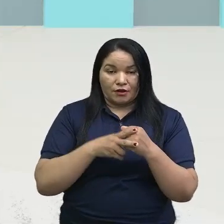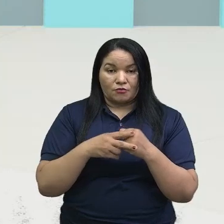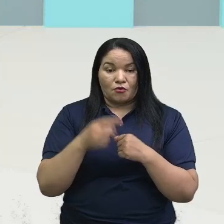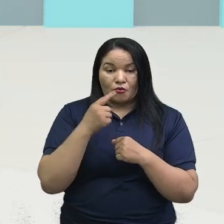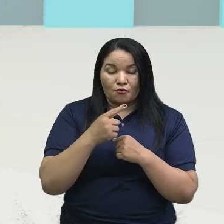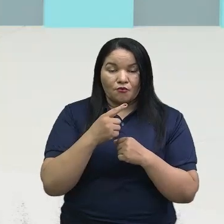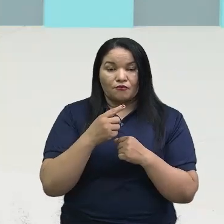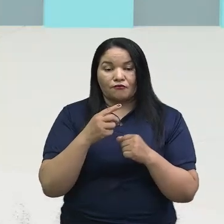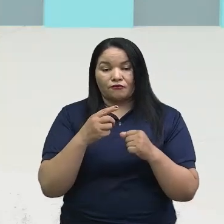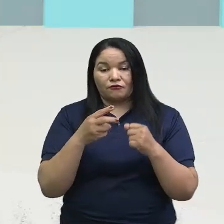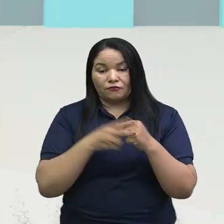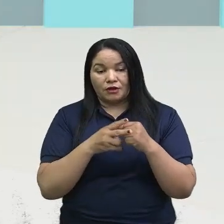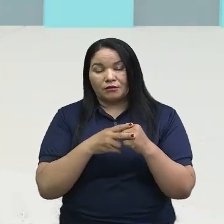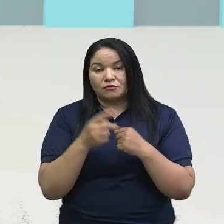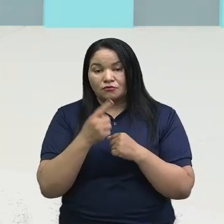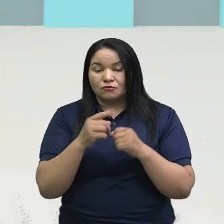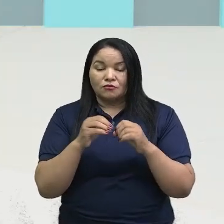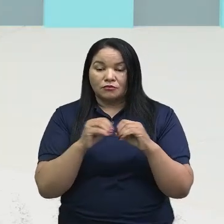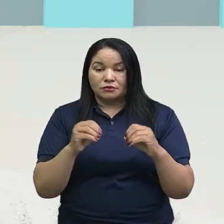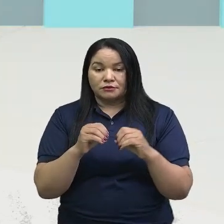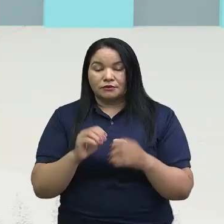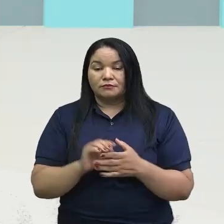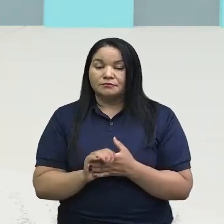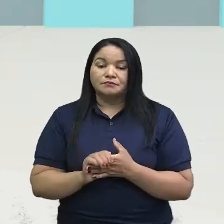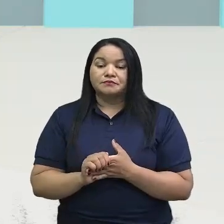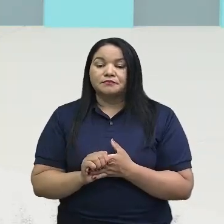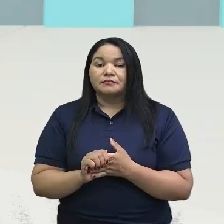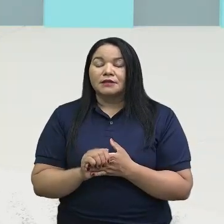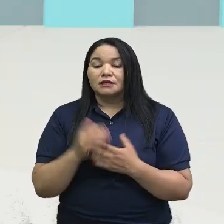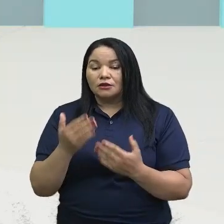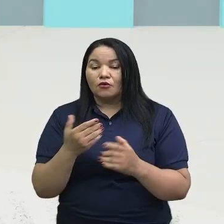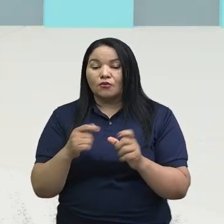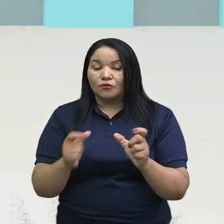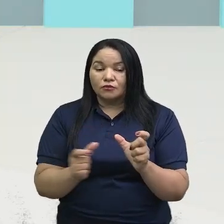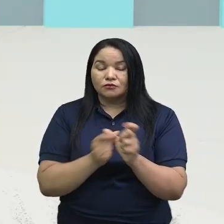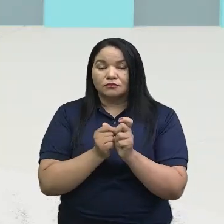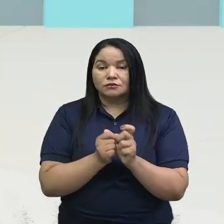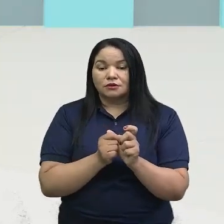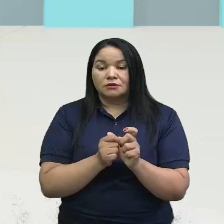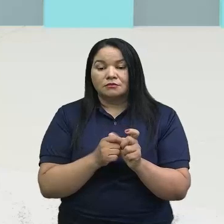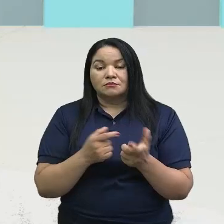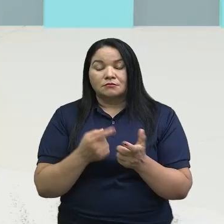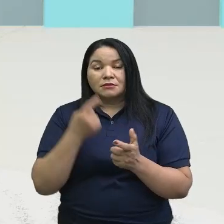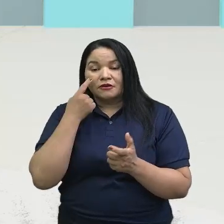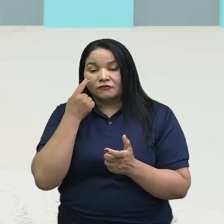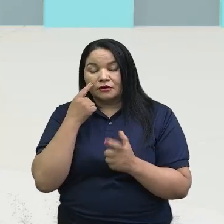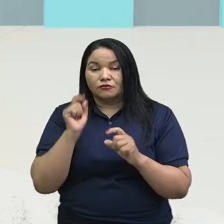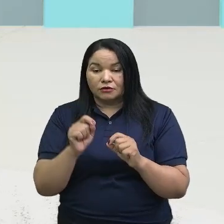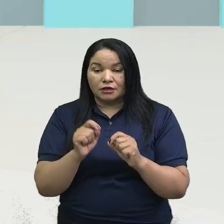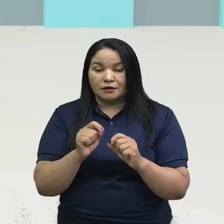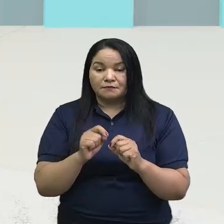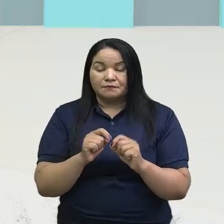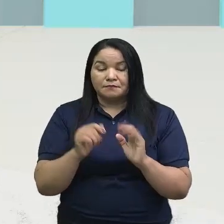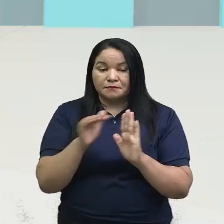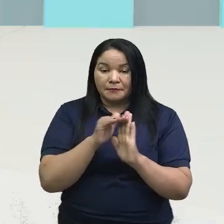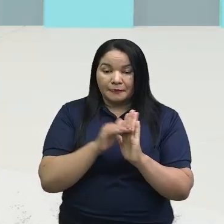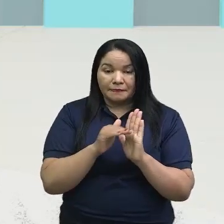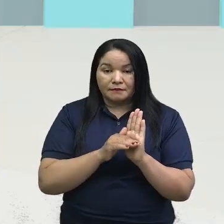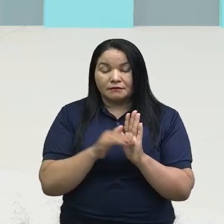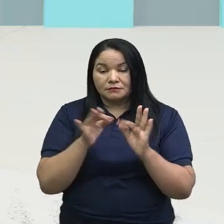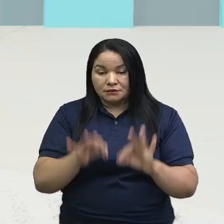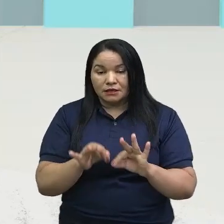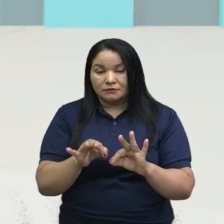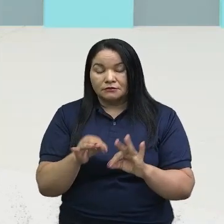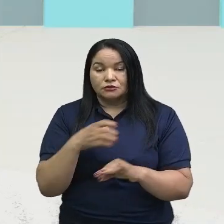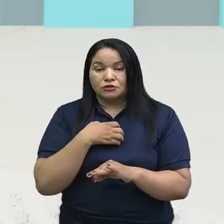oração. E aí nós temos que prestar atenção qual é a conjunção que está presente, justamente para a gente fazer a classificação correta, o